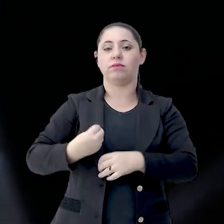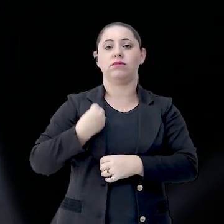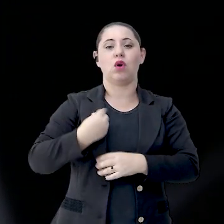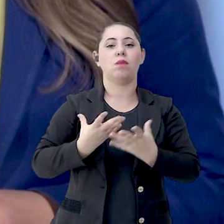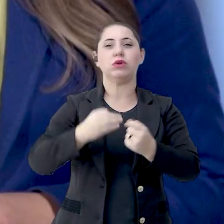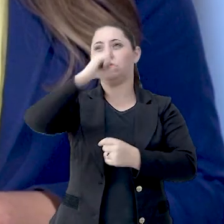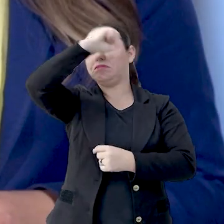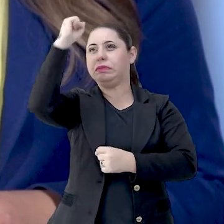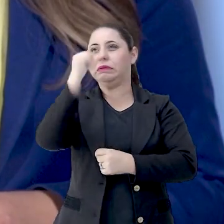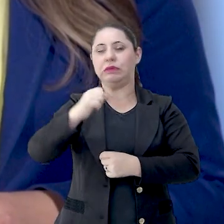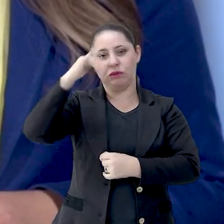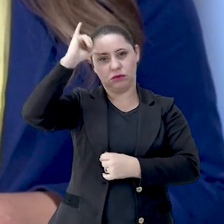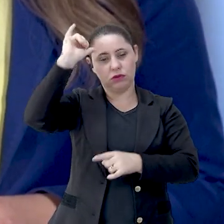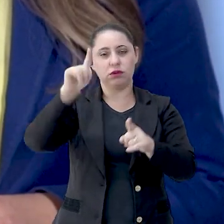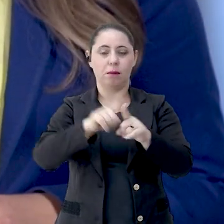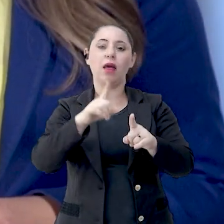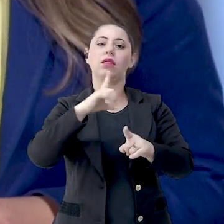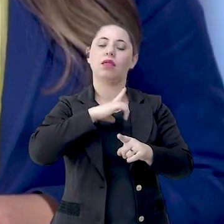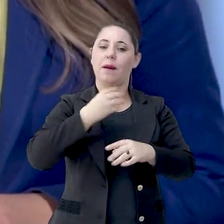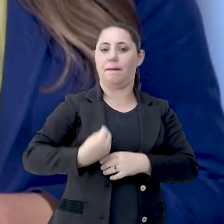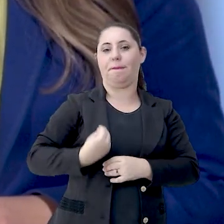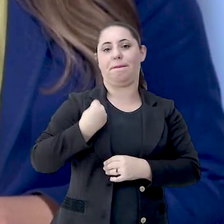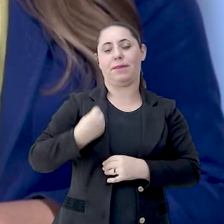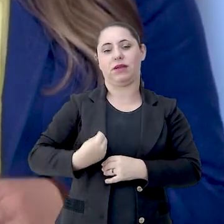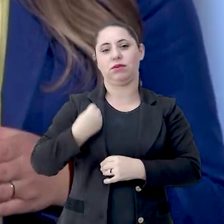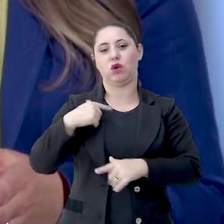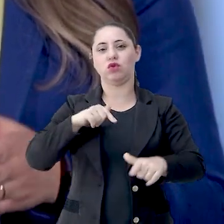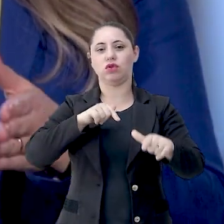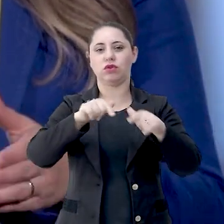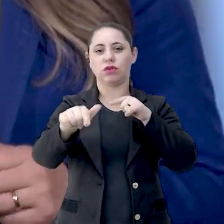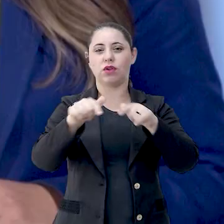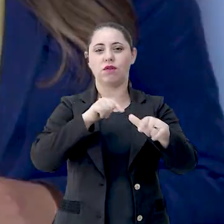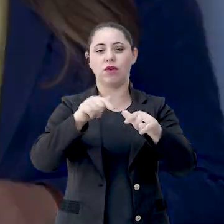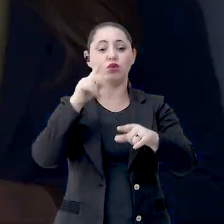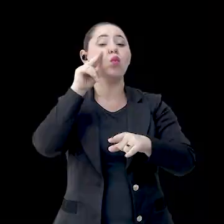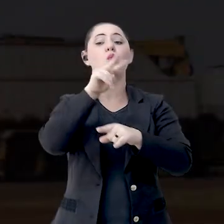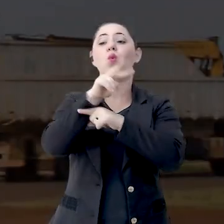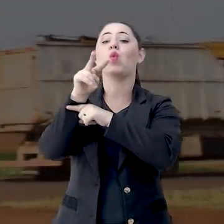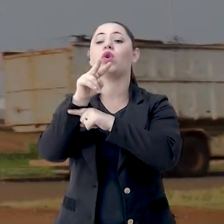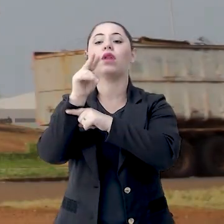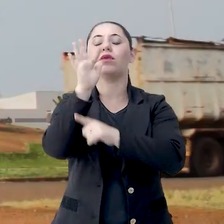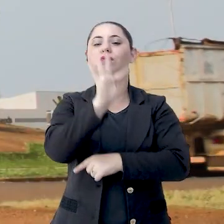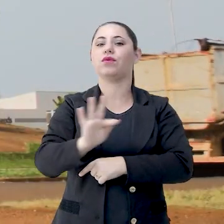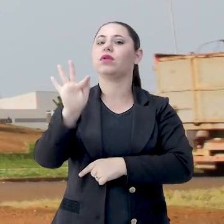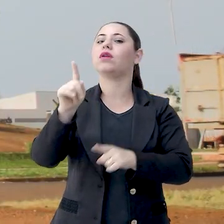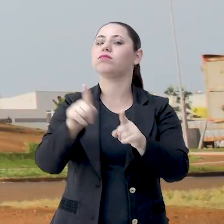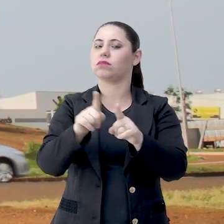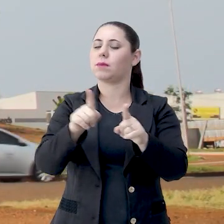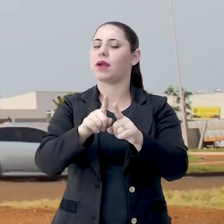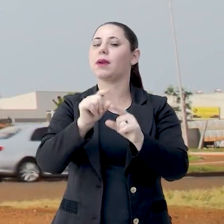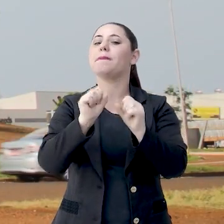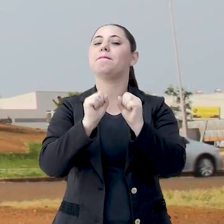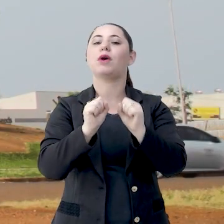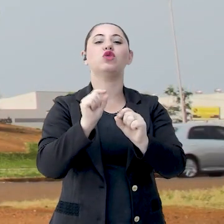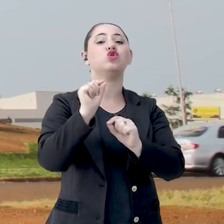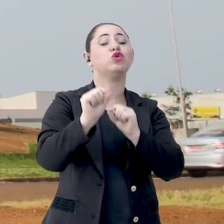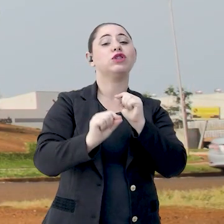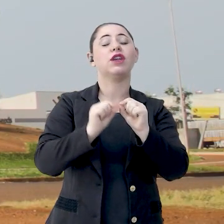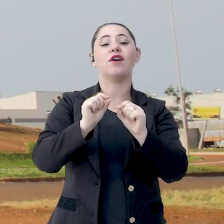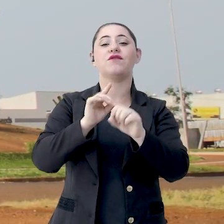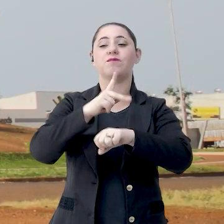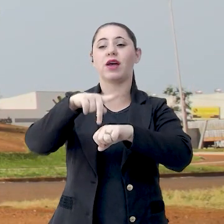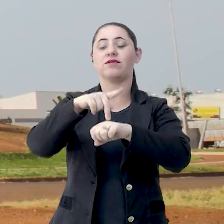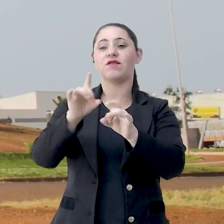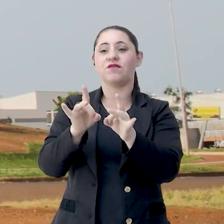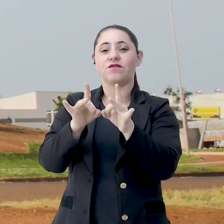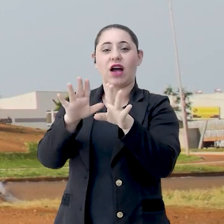Avicultura, ovinocultura e o setor sucro-alcooleiro também são presentes. A cidade de